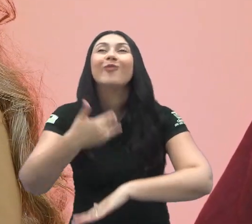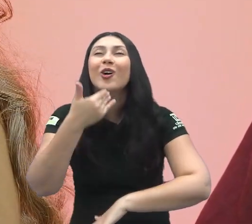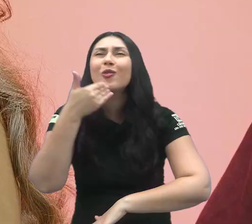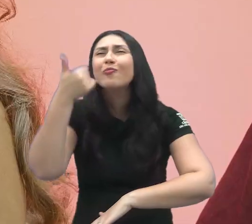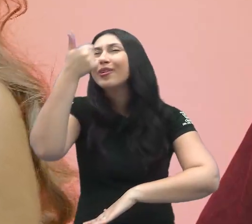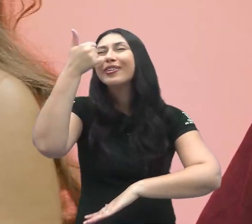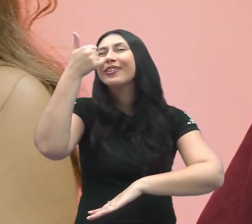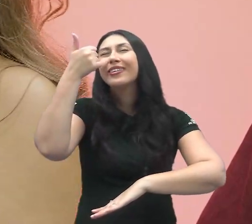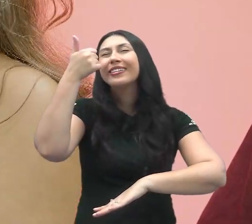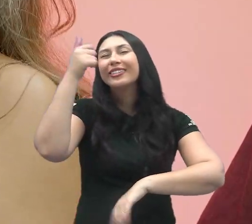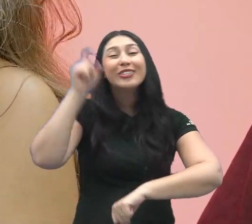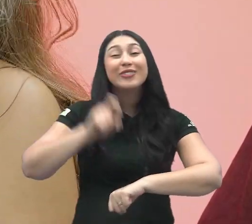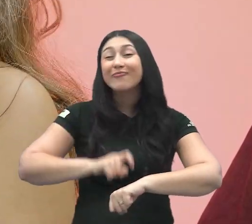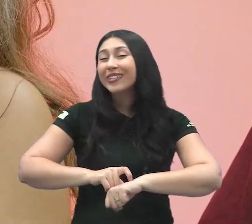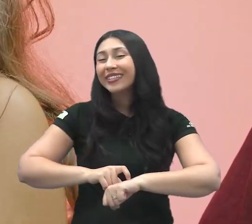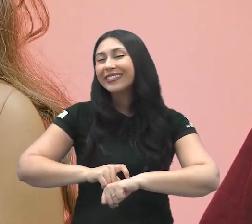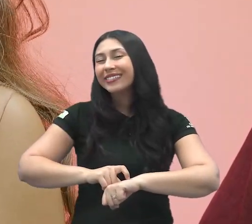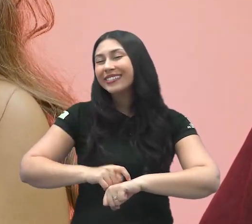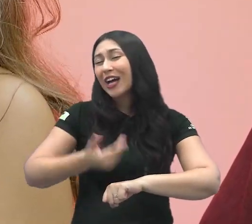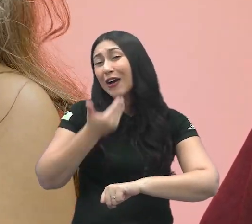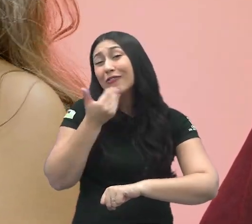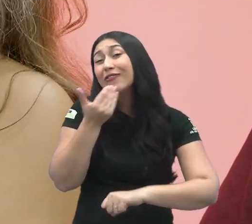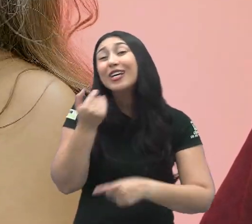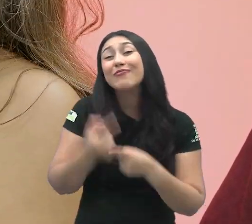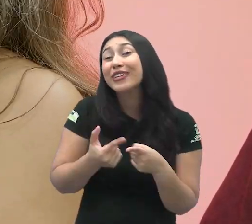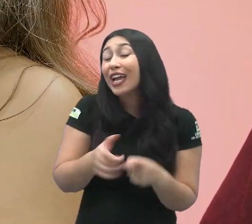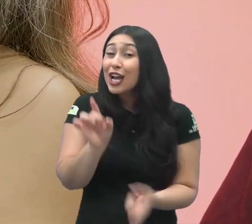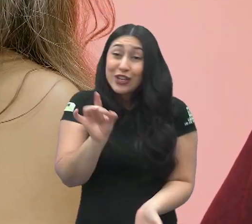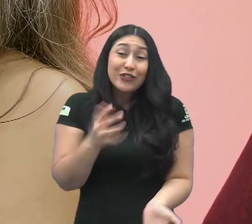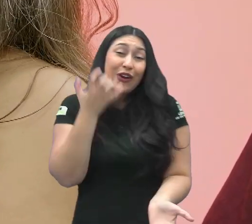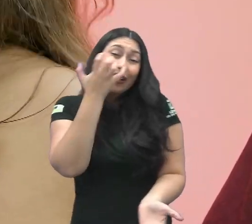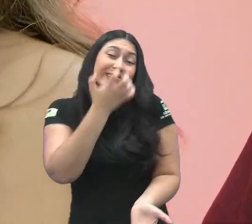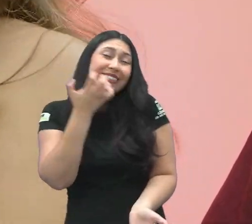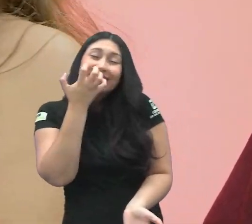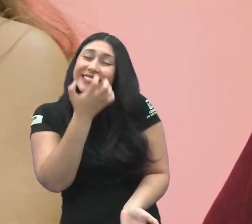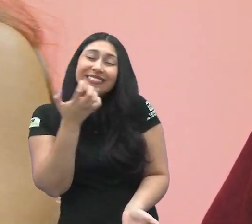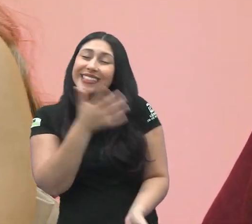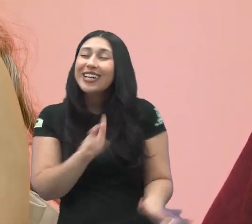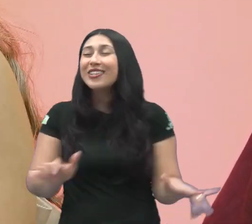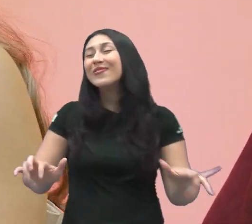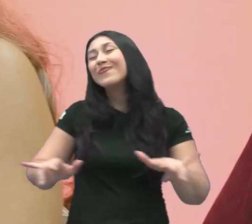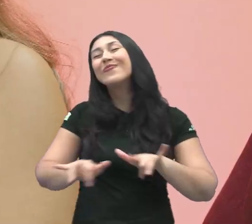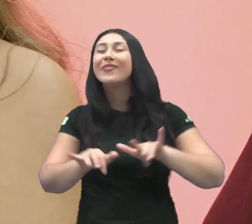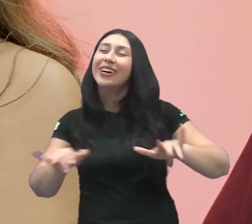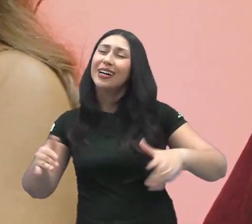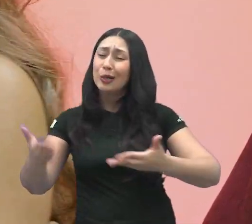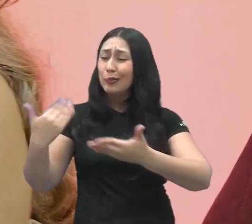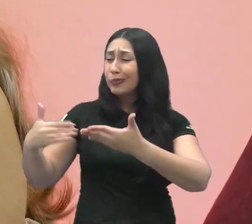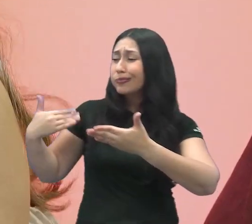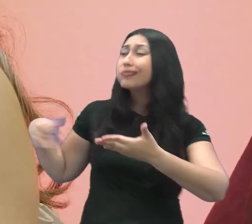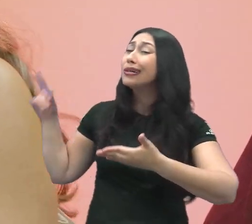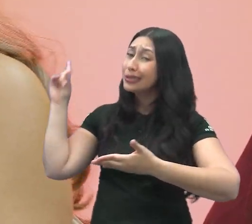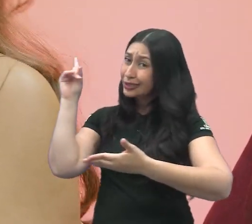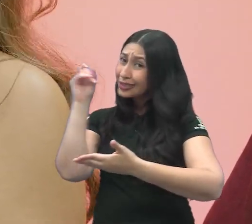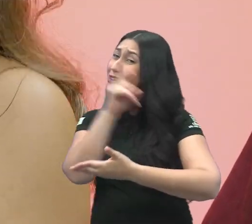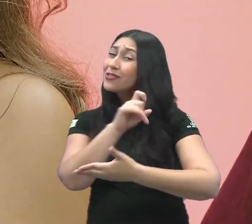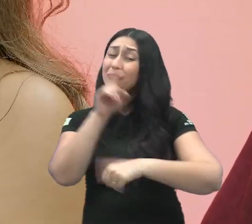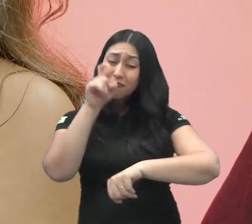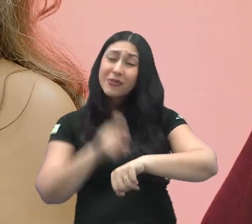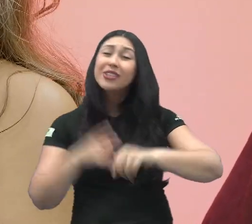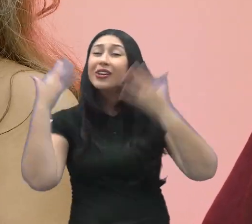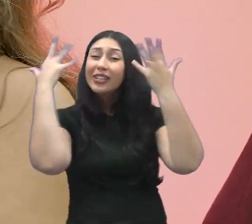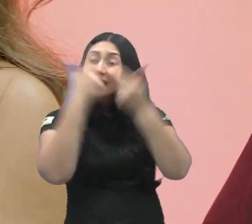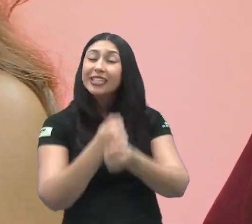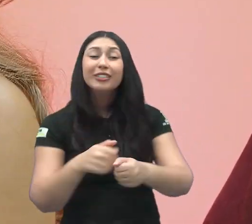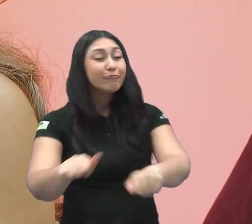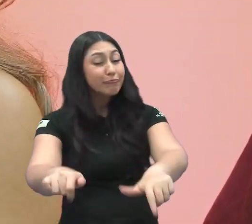minha vida. Então, foi o momento mais fácil, porque eu só tinha que cantar. Eu só tinha que cantar, porque a gente já faz tanta coisa. E foi muito lindo.